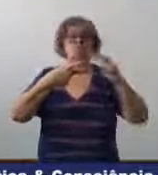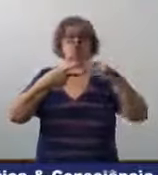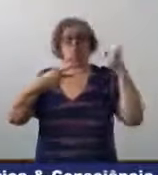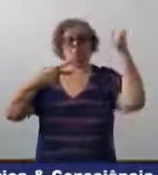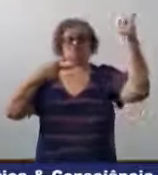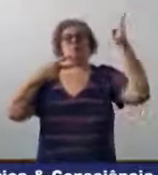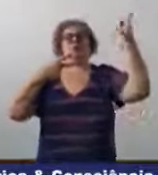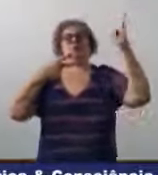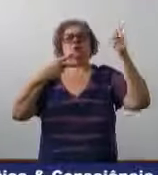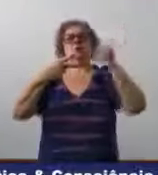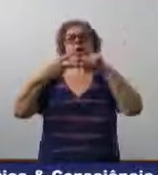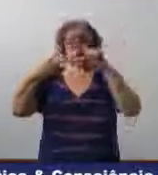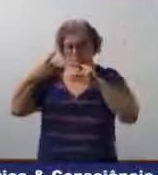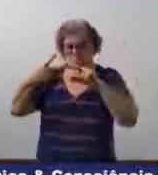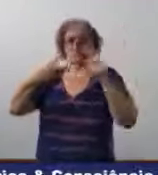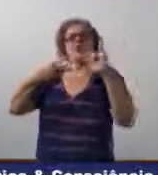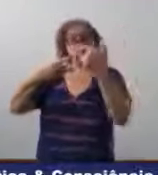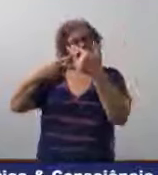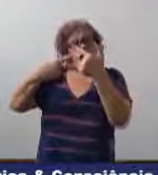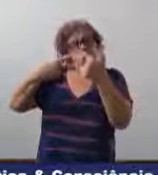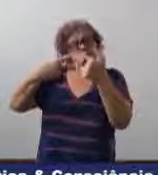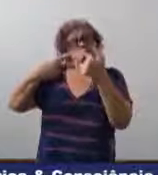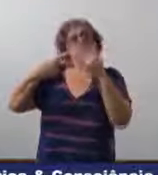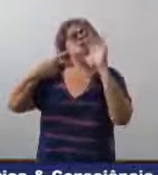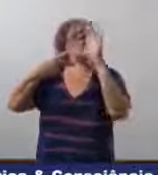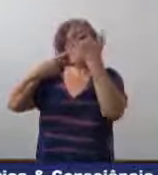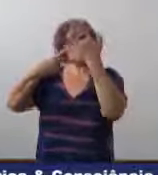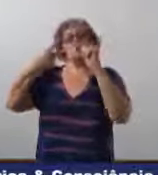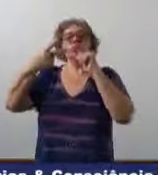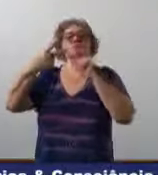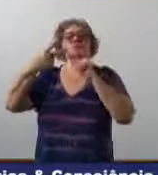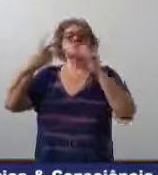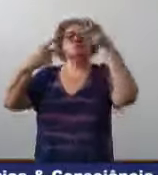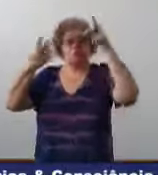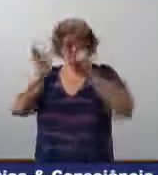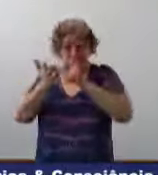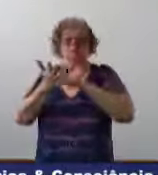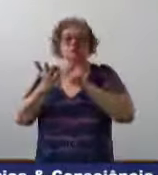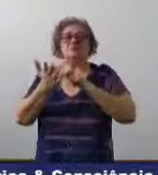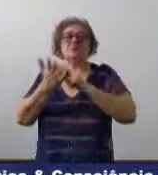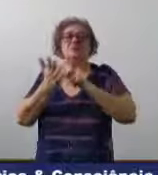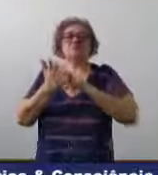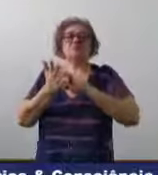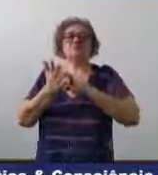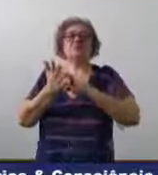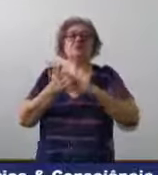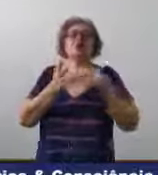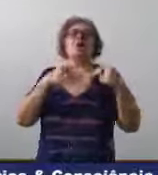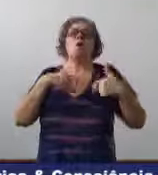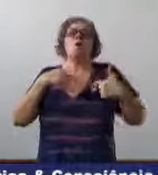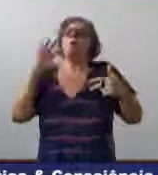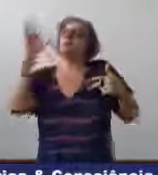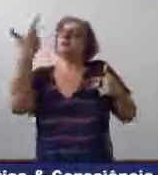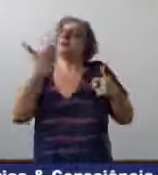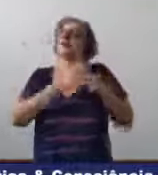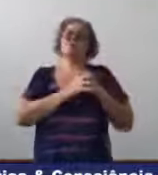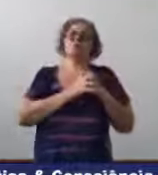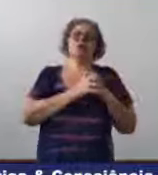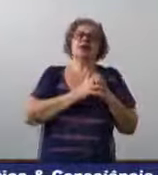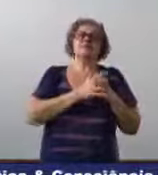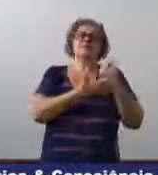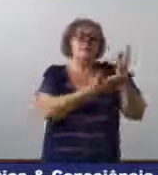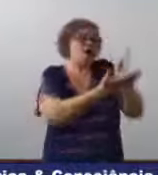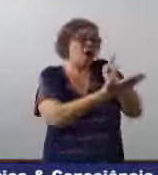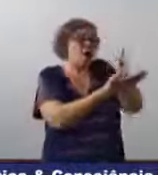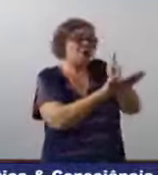o remédio é a mesma do grupo que recebeu a pastilhazinha de amido, o efeito é só de sugestão. É só